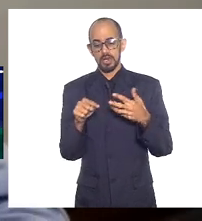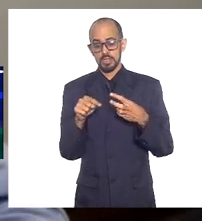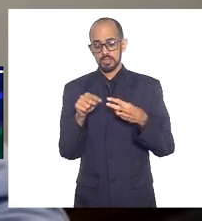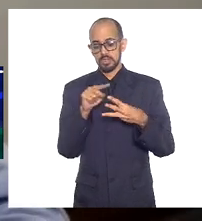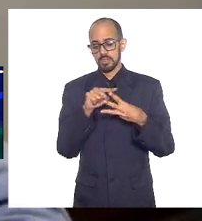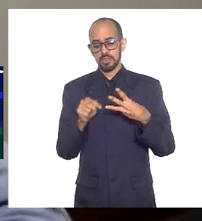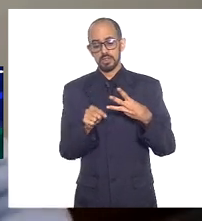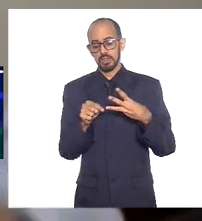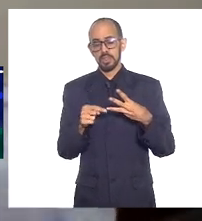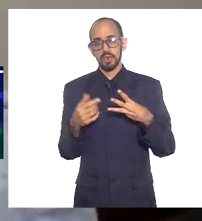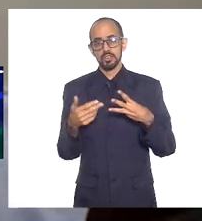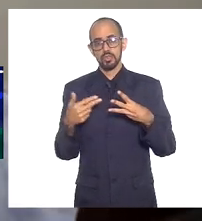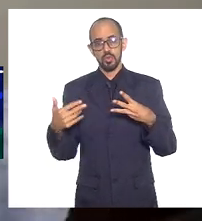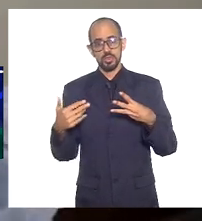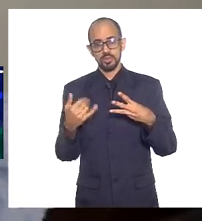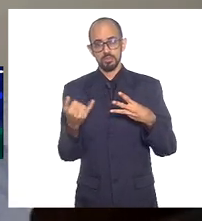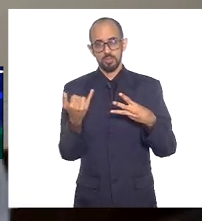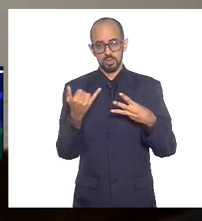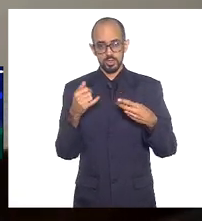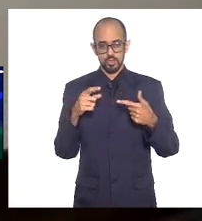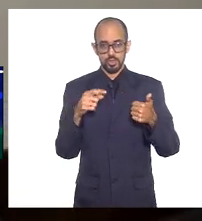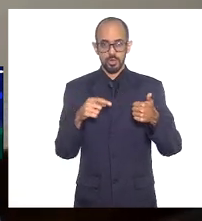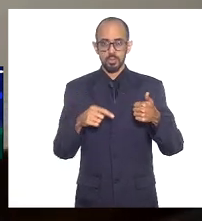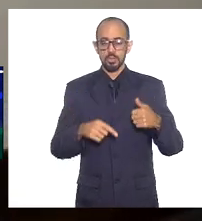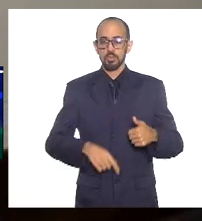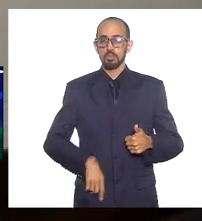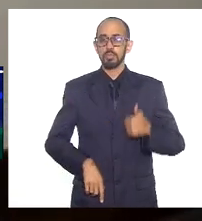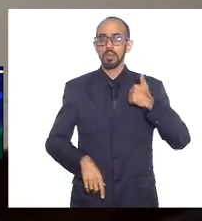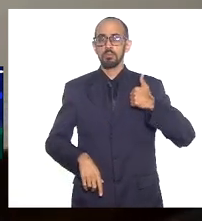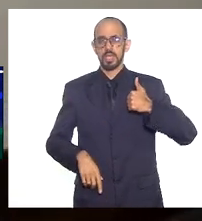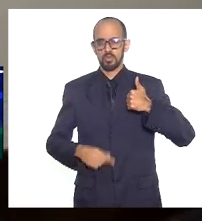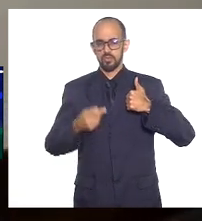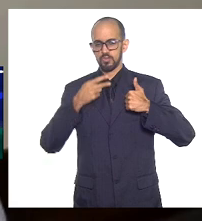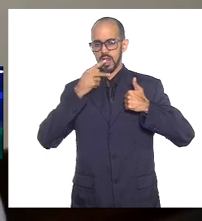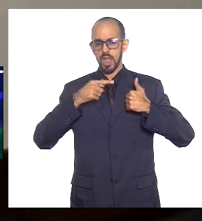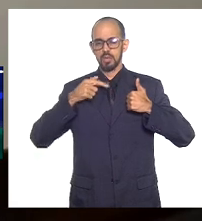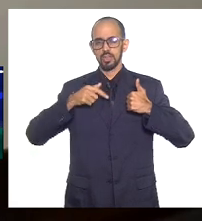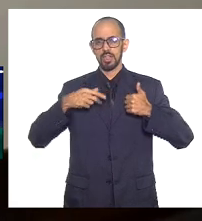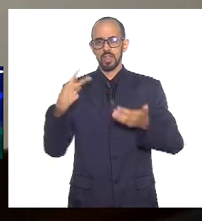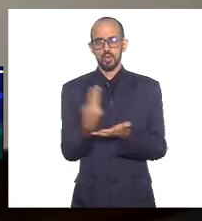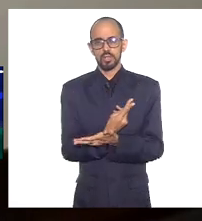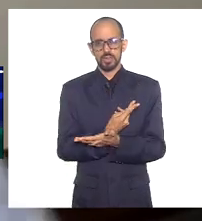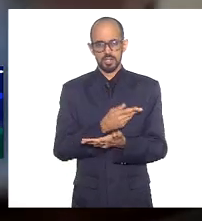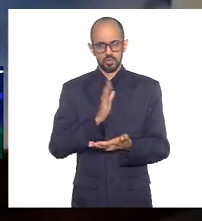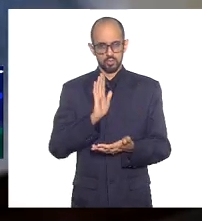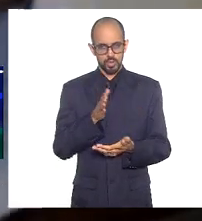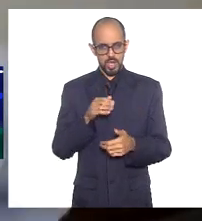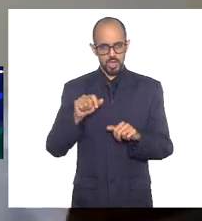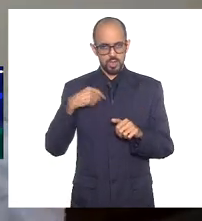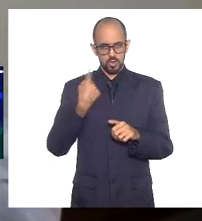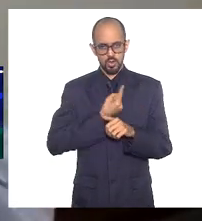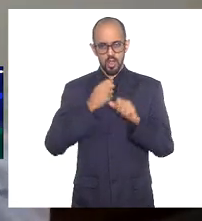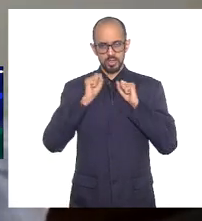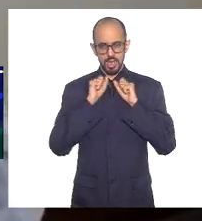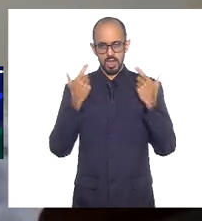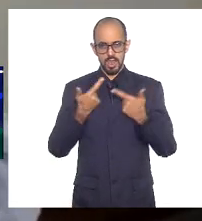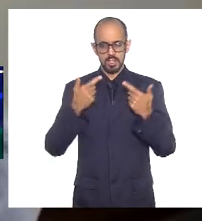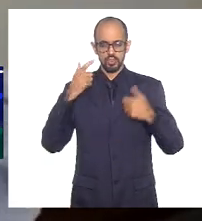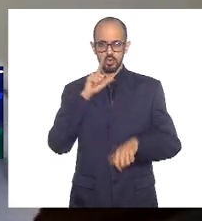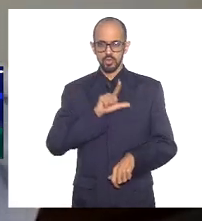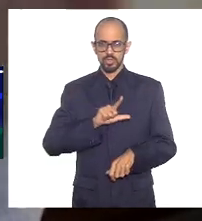desse ato primeiro reforçar o que já estava em curso que nós aqui na Assembleia conseguimos